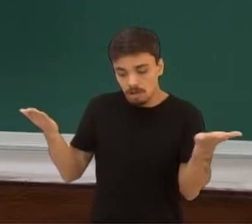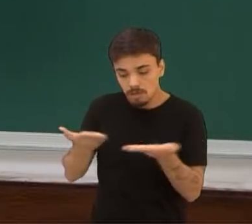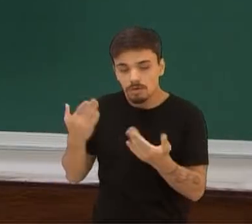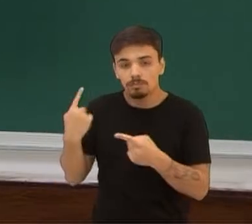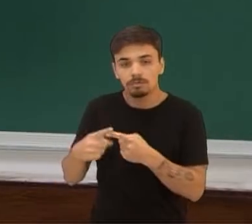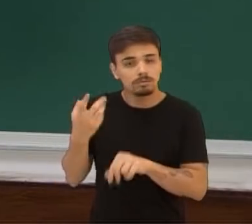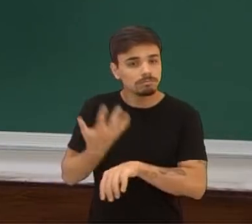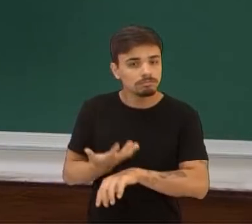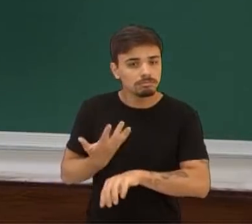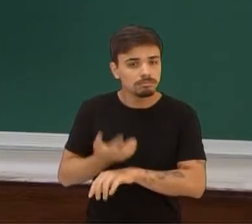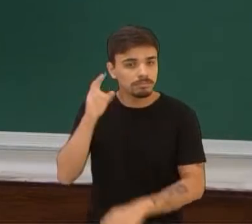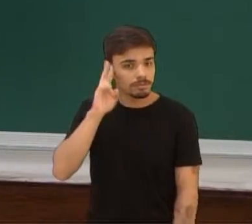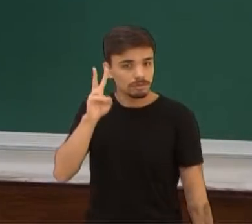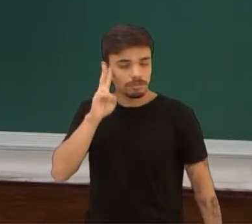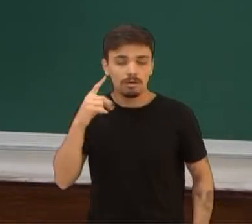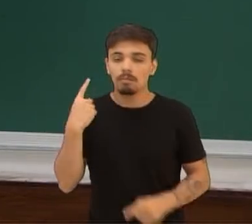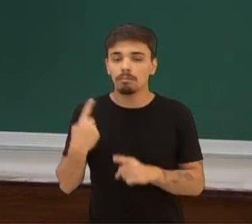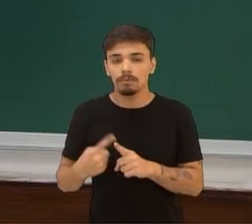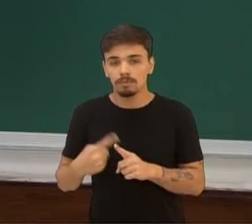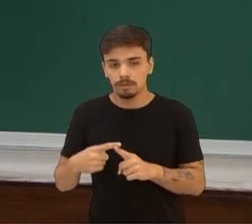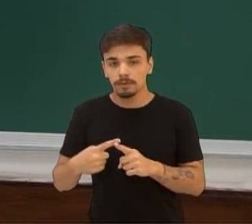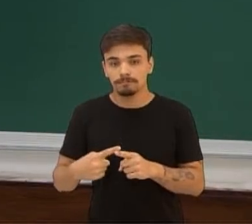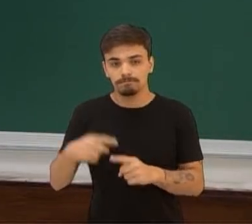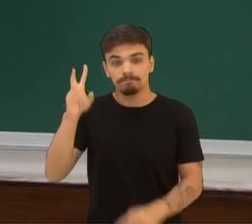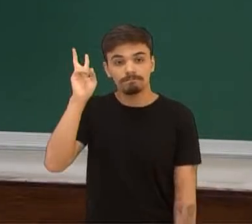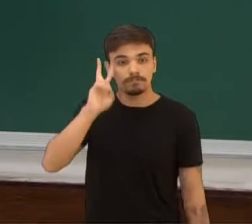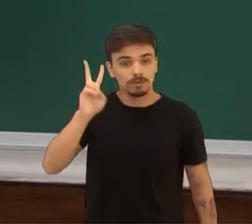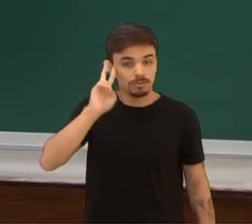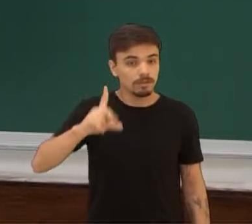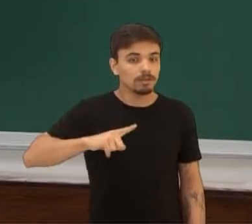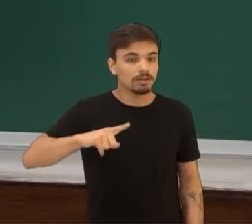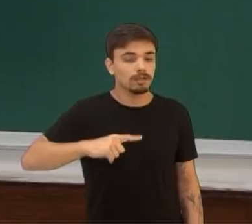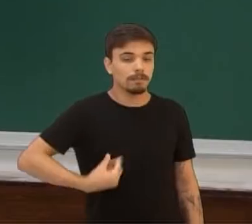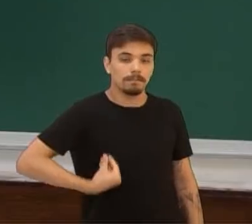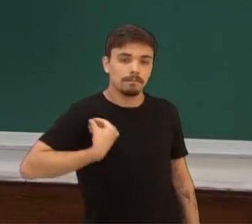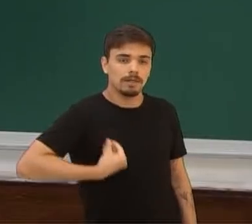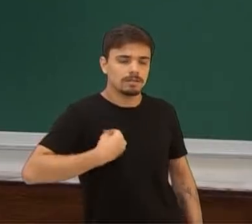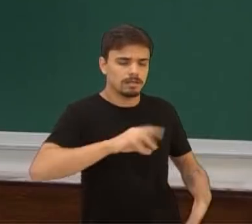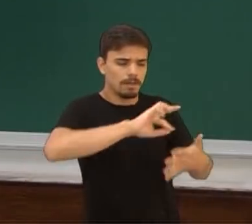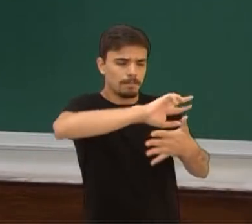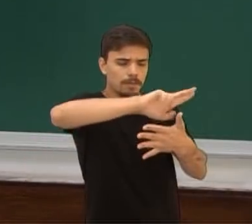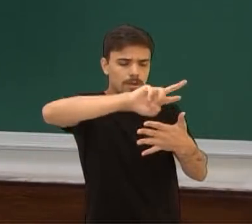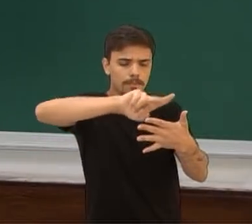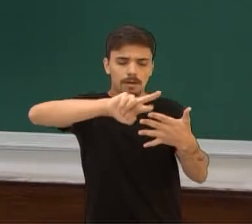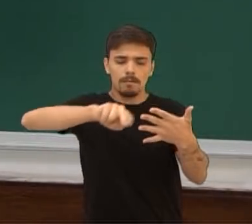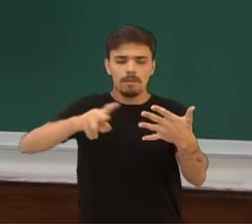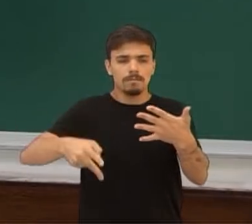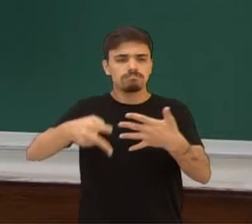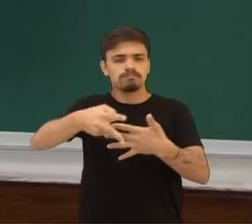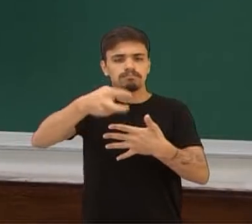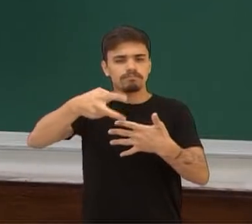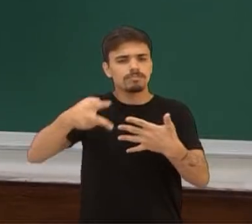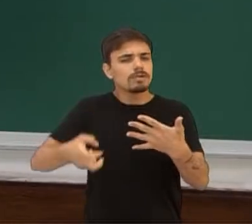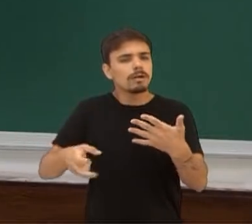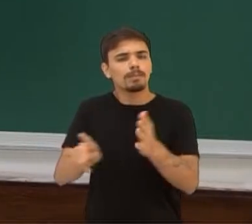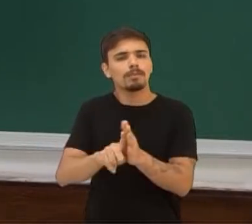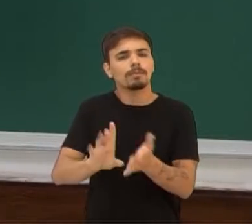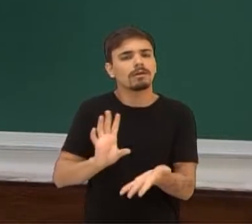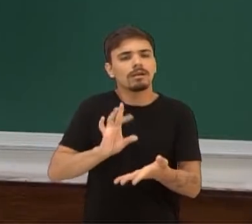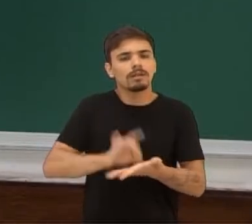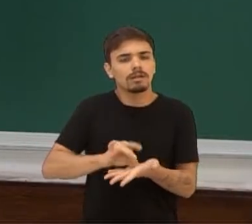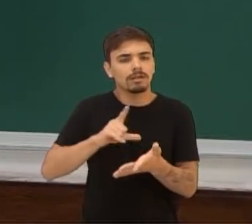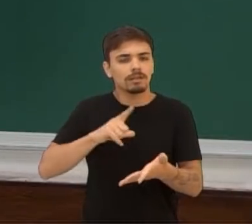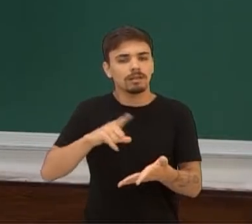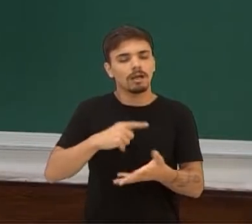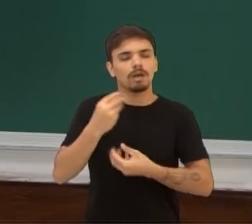a disciplina de história? A história, ela está presente nos mais variados aspectos da nossa realidade, gente. Ela